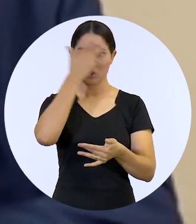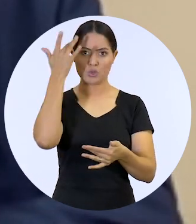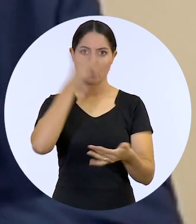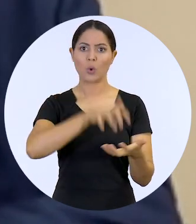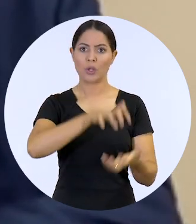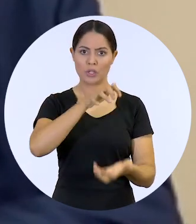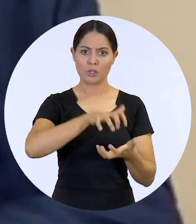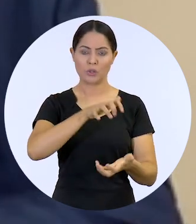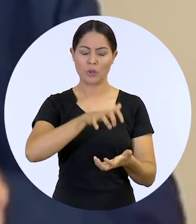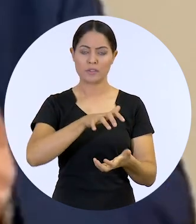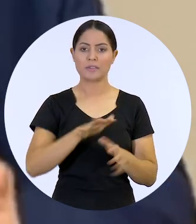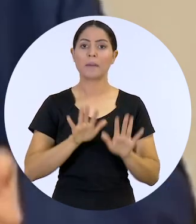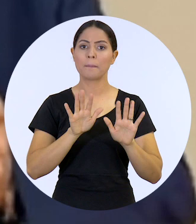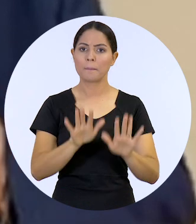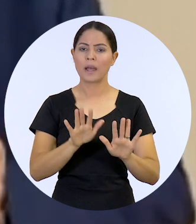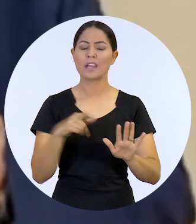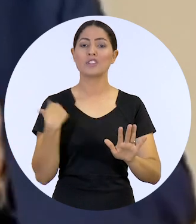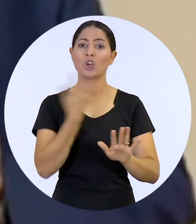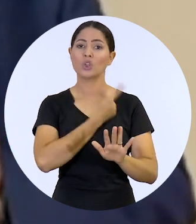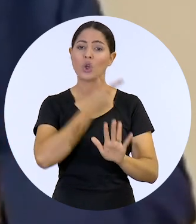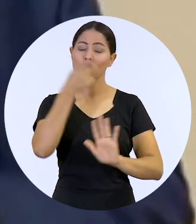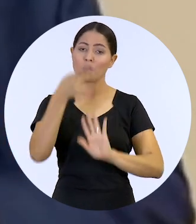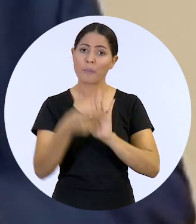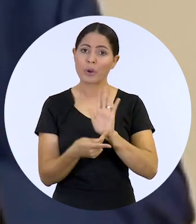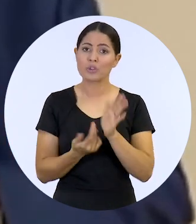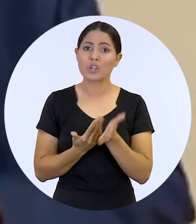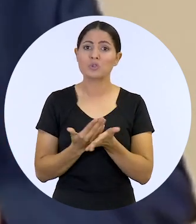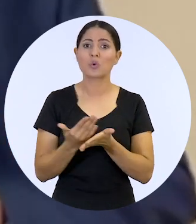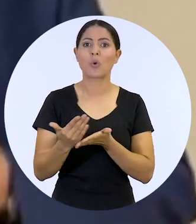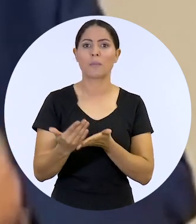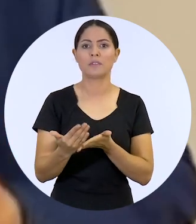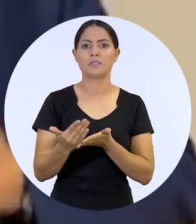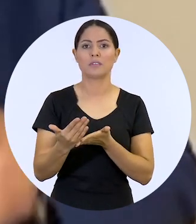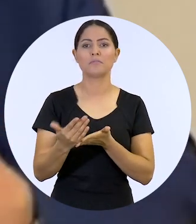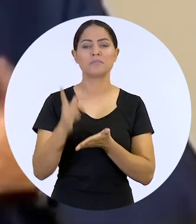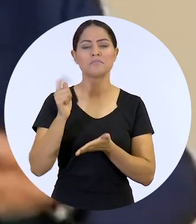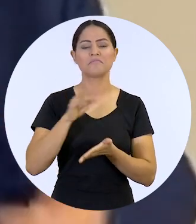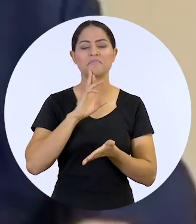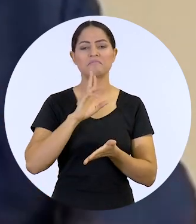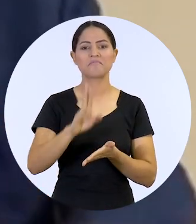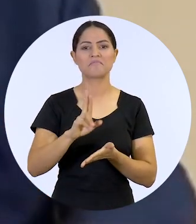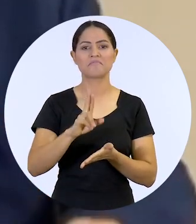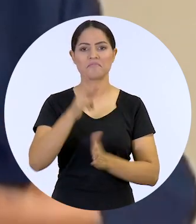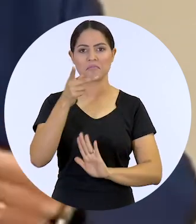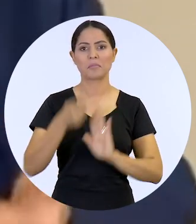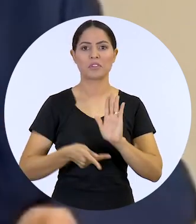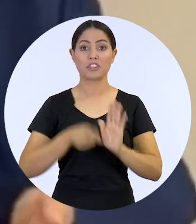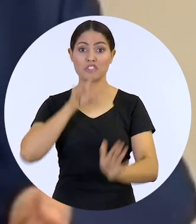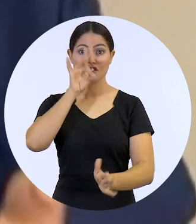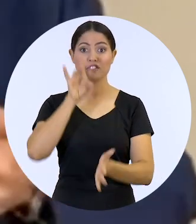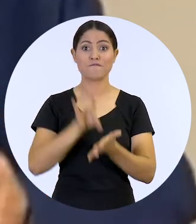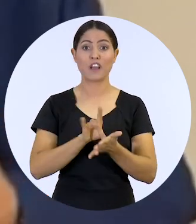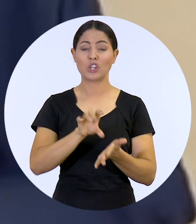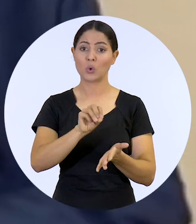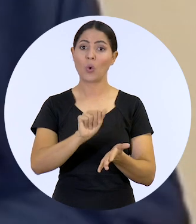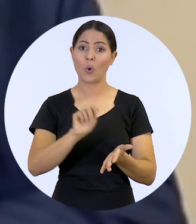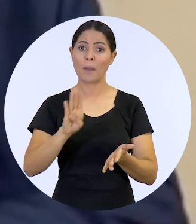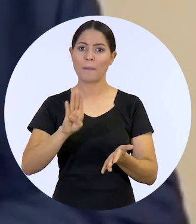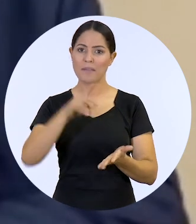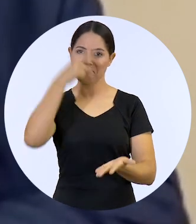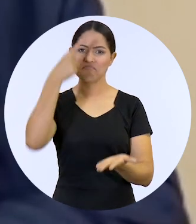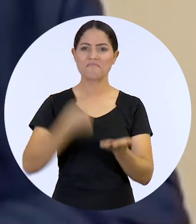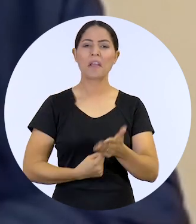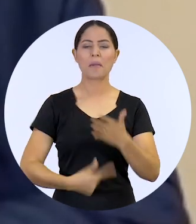idosos. Quando nós iniciamos esse projeto e vemos o resultado desse projeto, a gente vê efetivamente que a